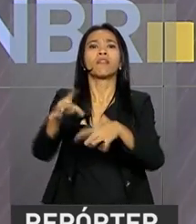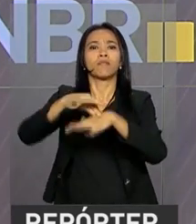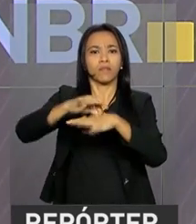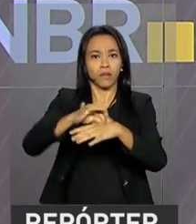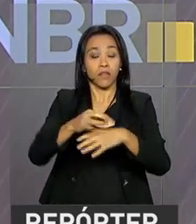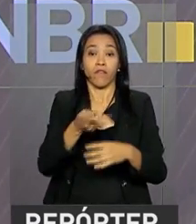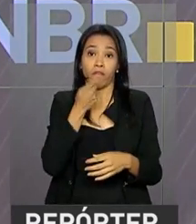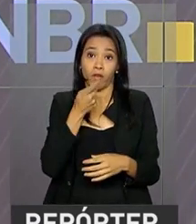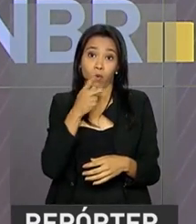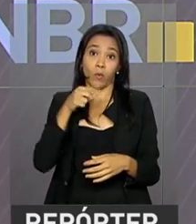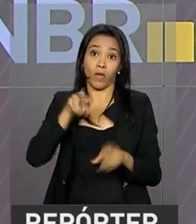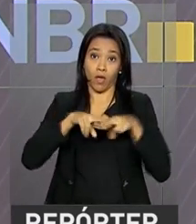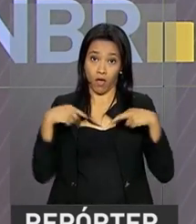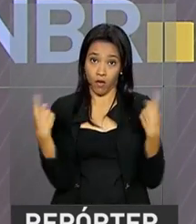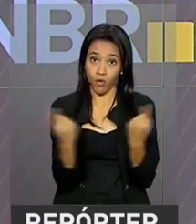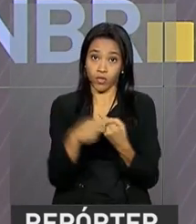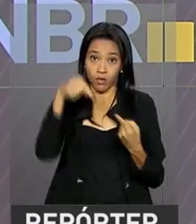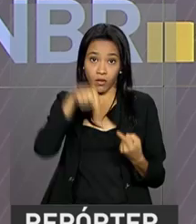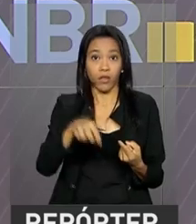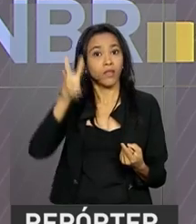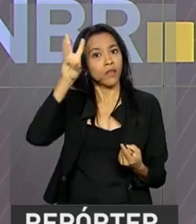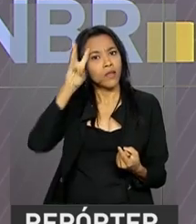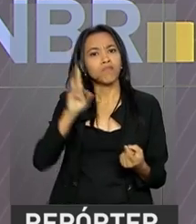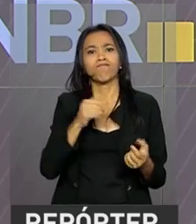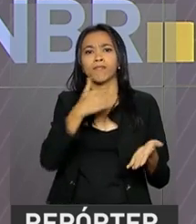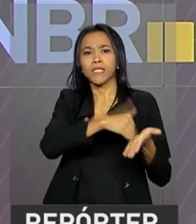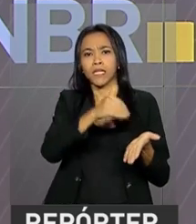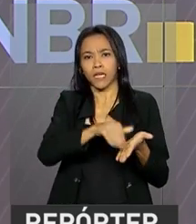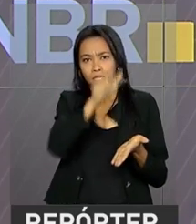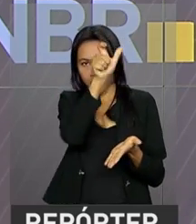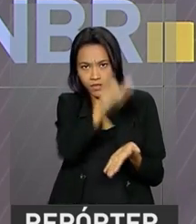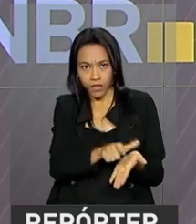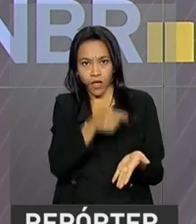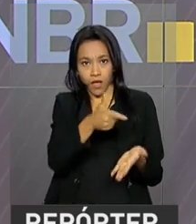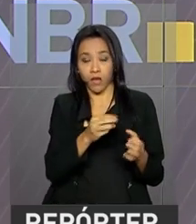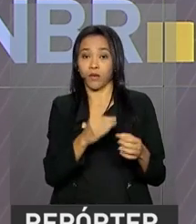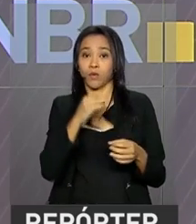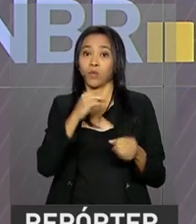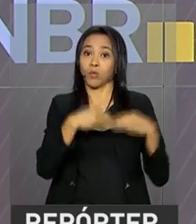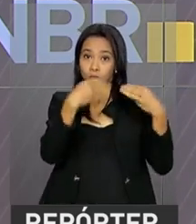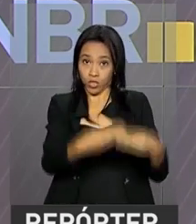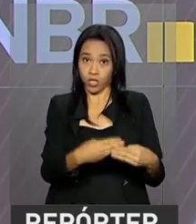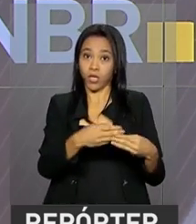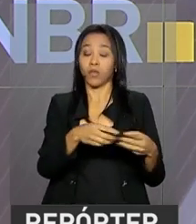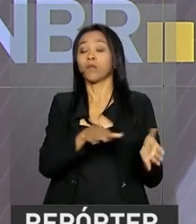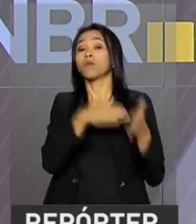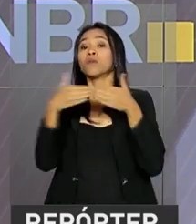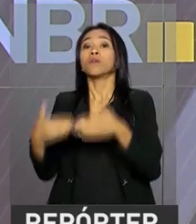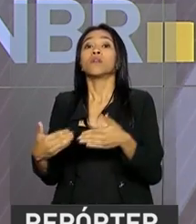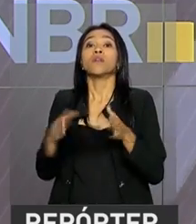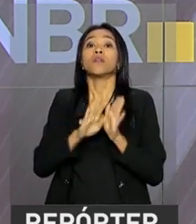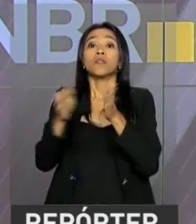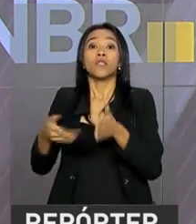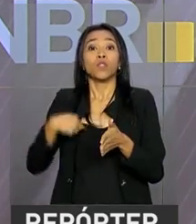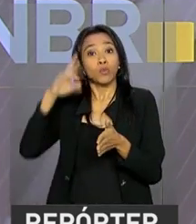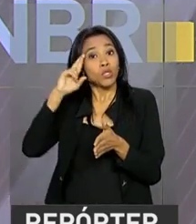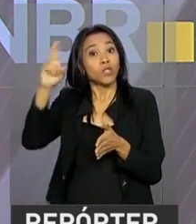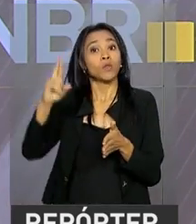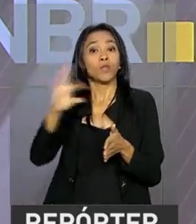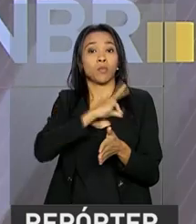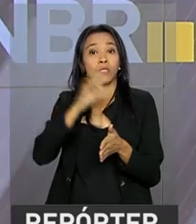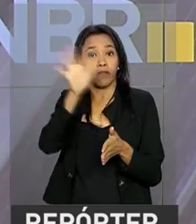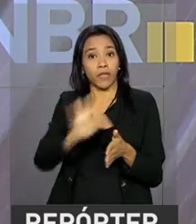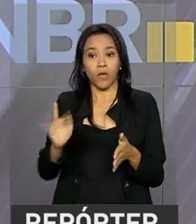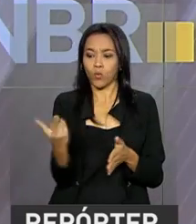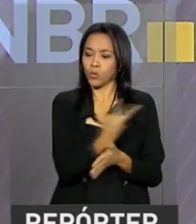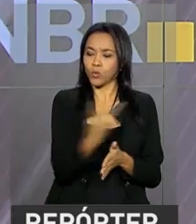que a reunião desta terça-feira entre o secretário executivo do ministério e o diretor geral da Polícia Federal teve